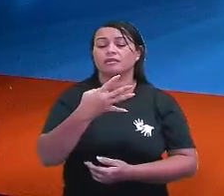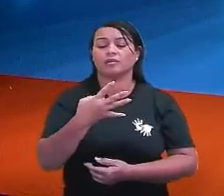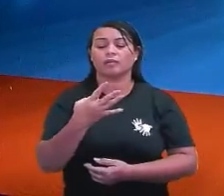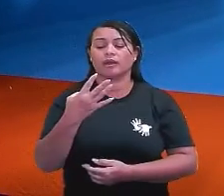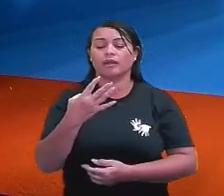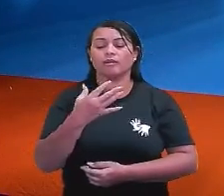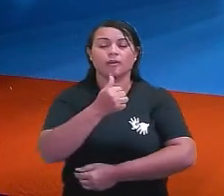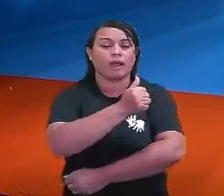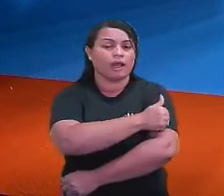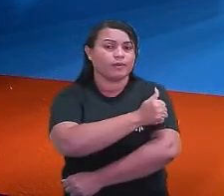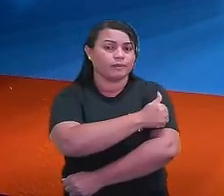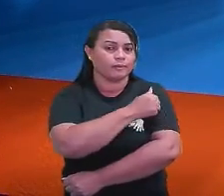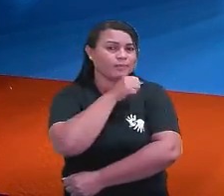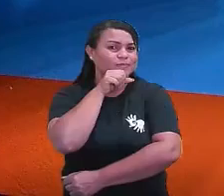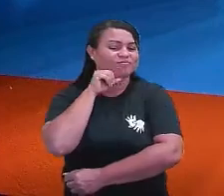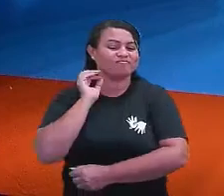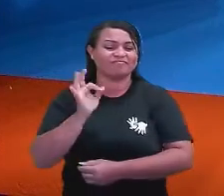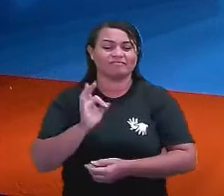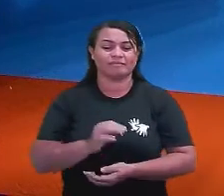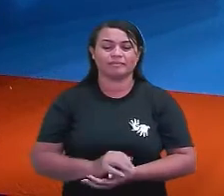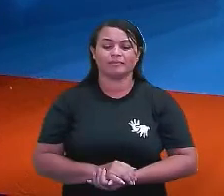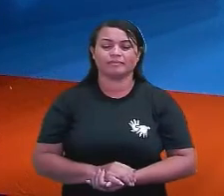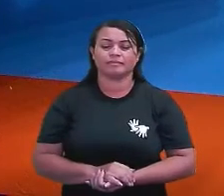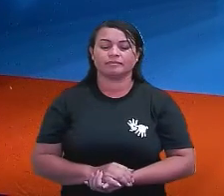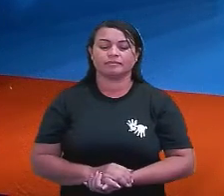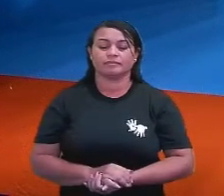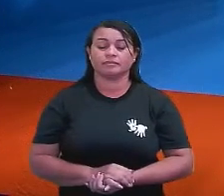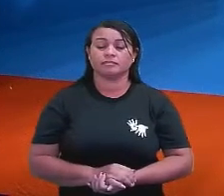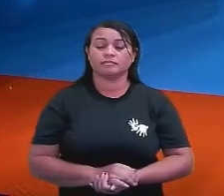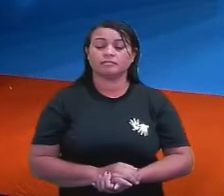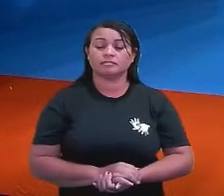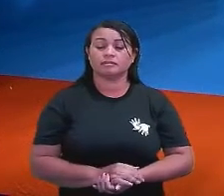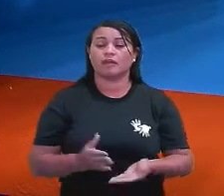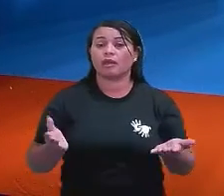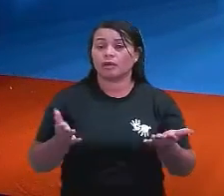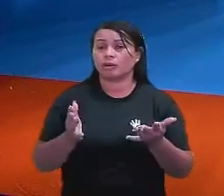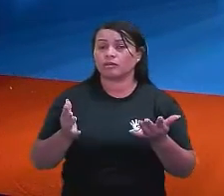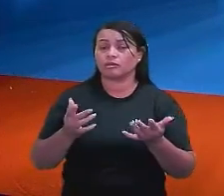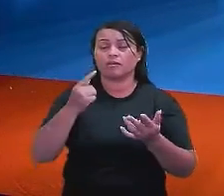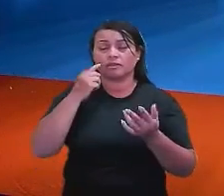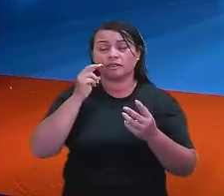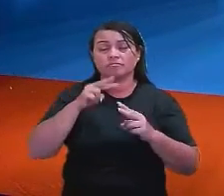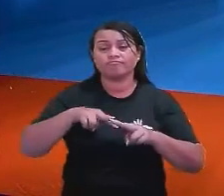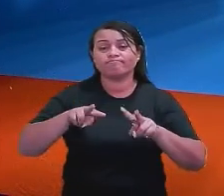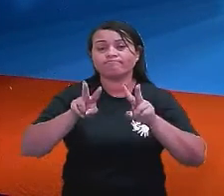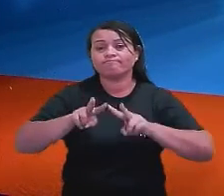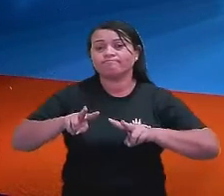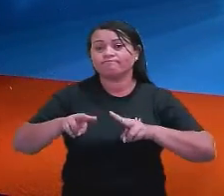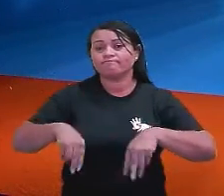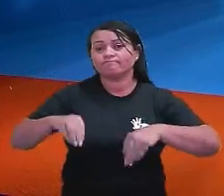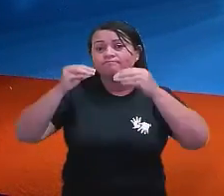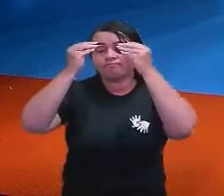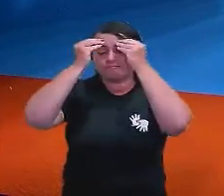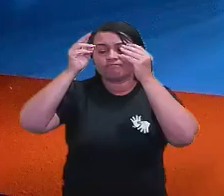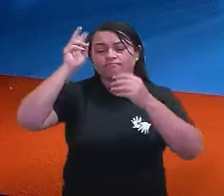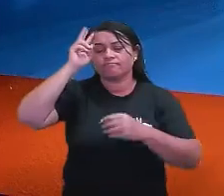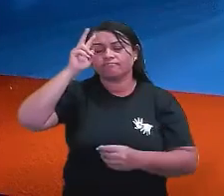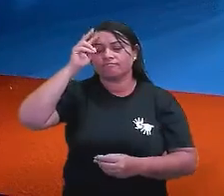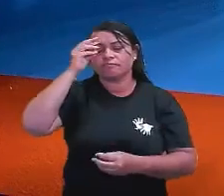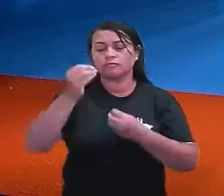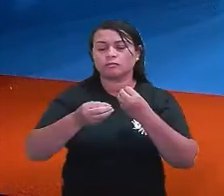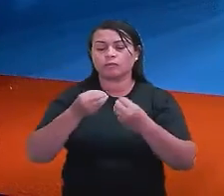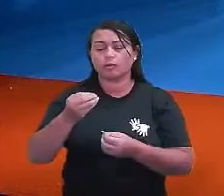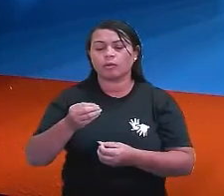24 alunos. Tá certo? E aí, só para a gente frisar e relembrar